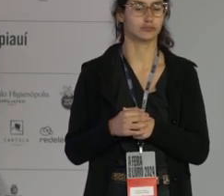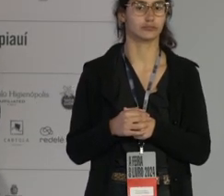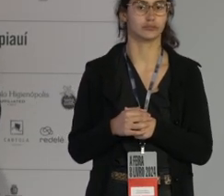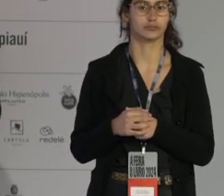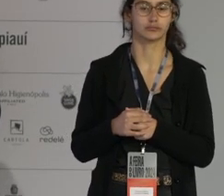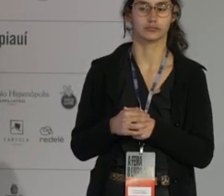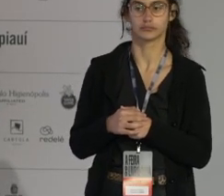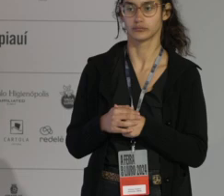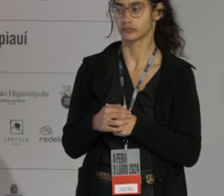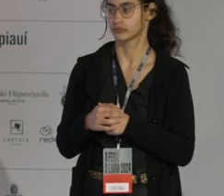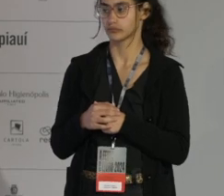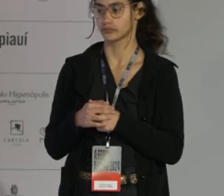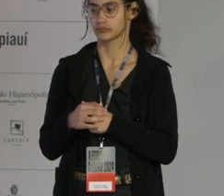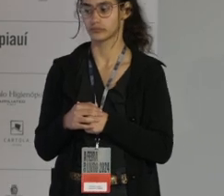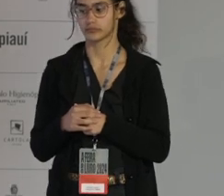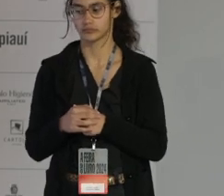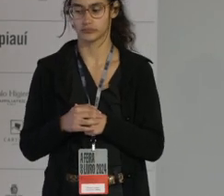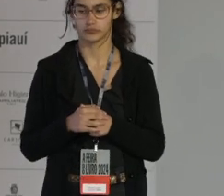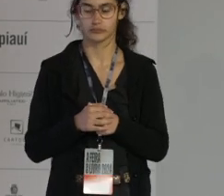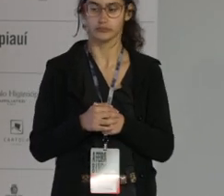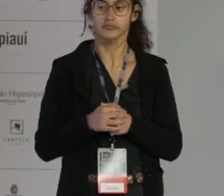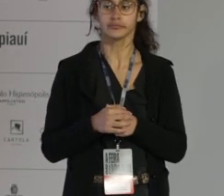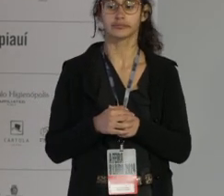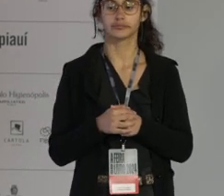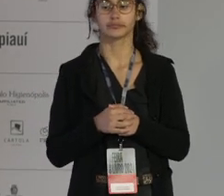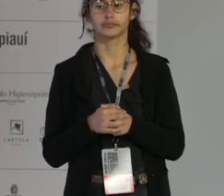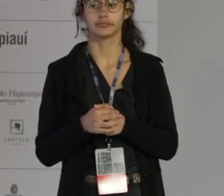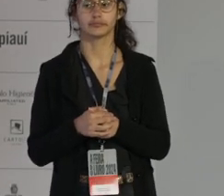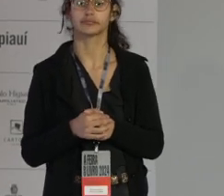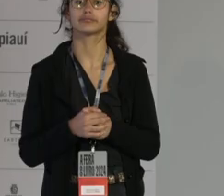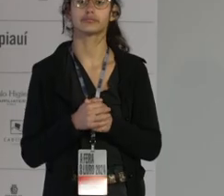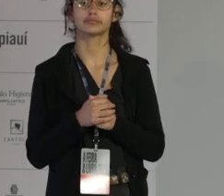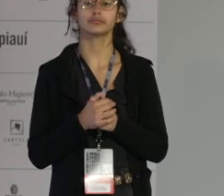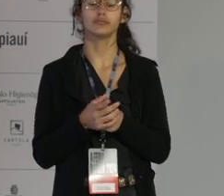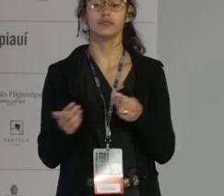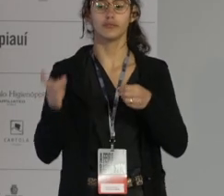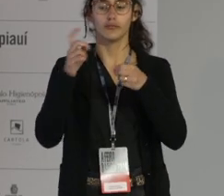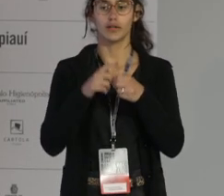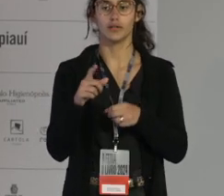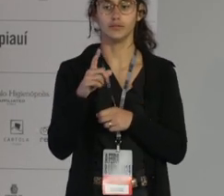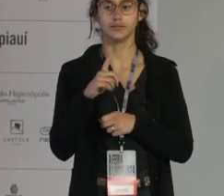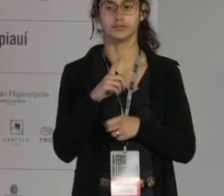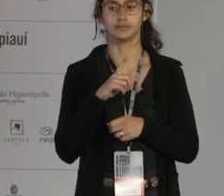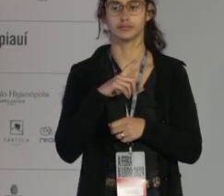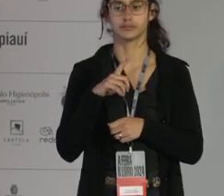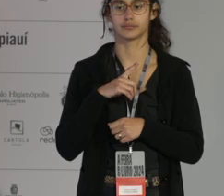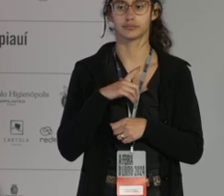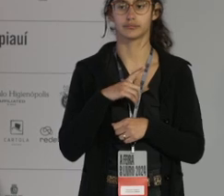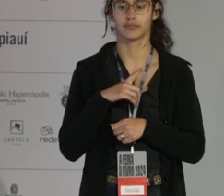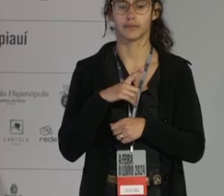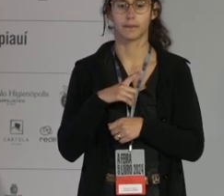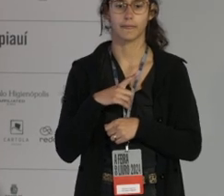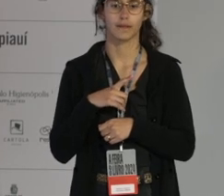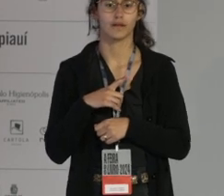Então, na verdade, assim, ela volta, né? Tem um conto que eu faço, a epígrafe, né?